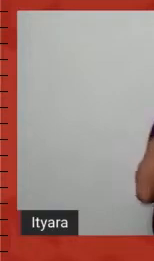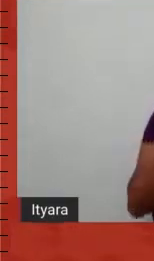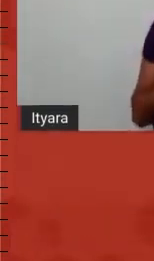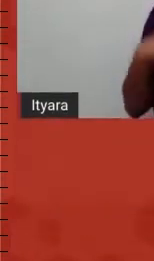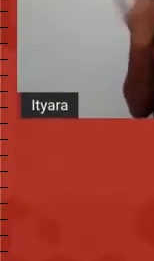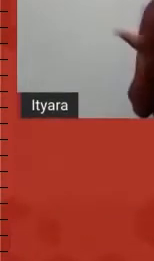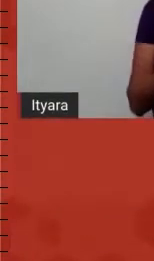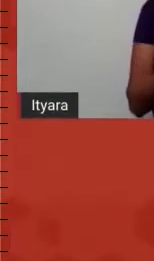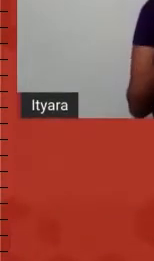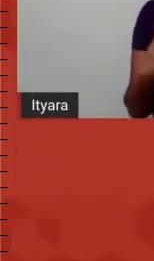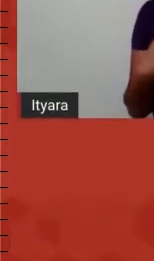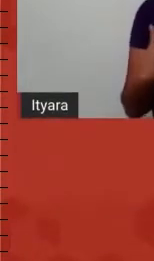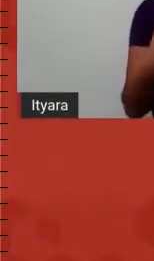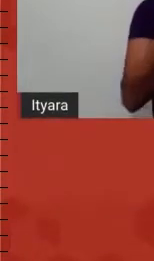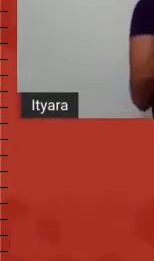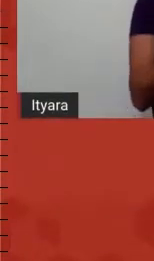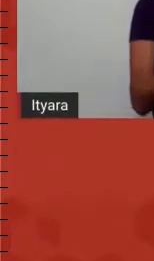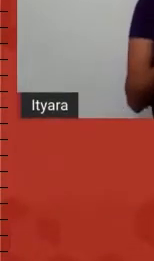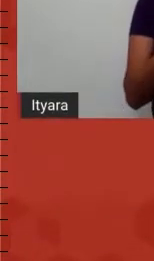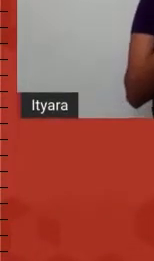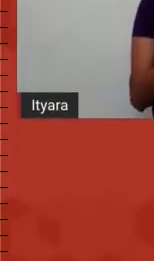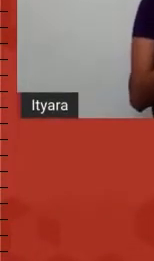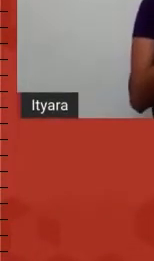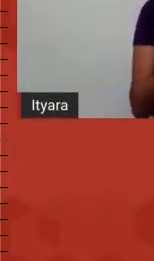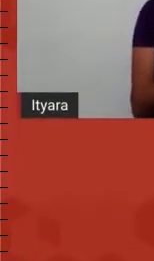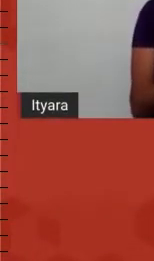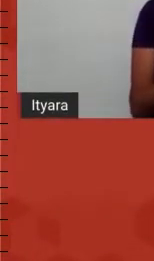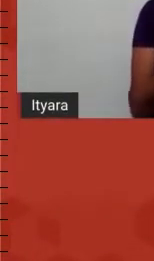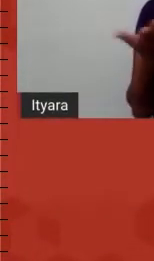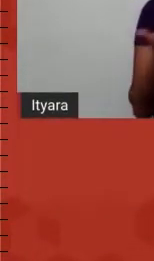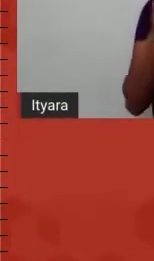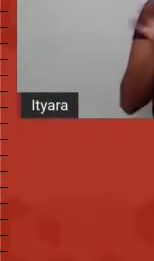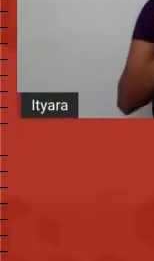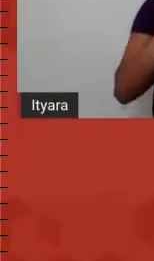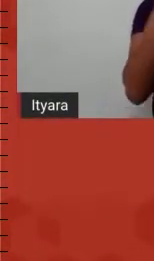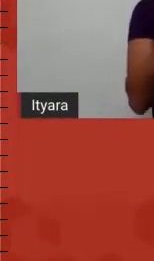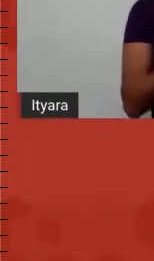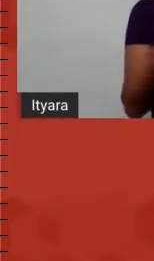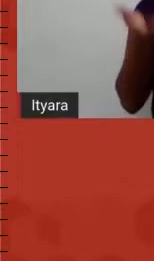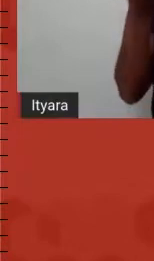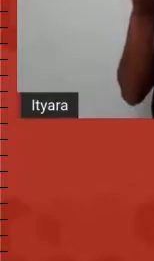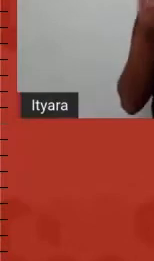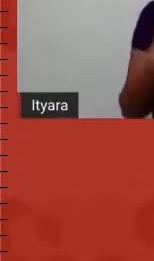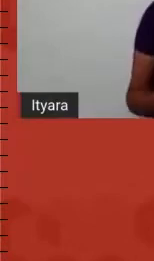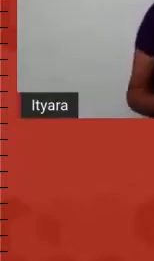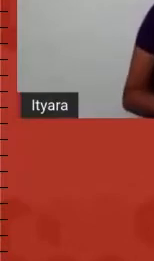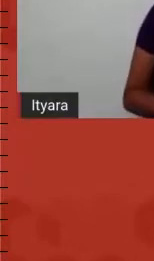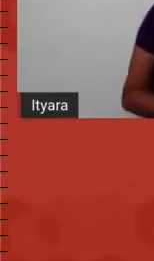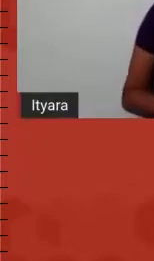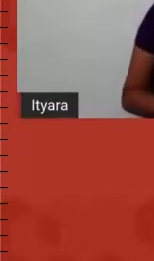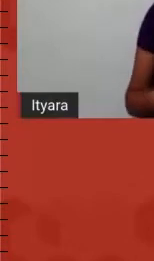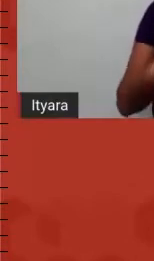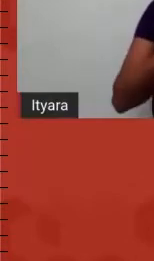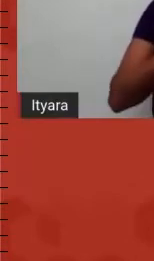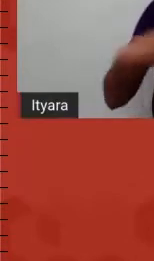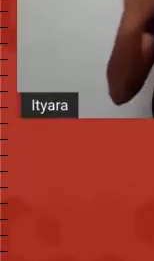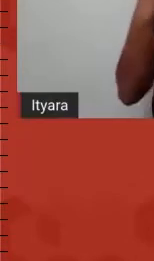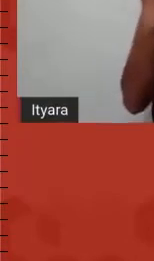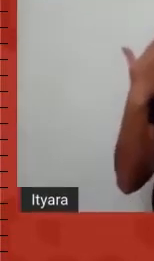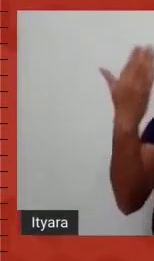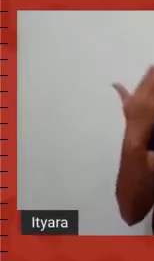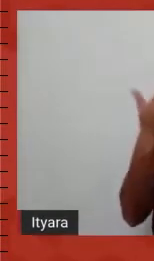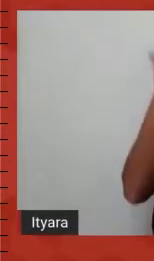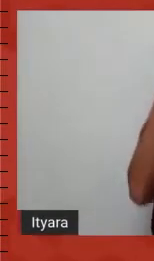Angélica, muito obrigada pela participação e agora eu passo a palavra. Fica bom. Grata, Alessandra,